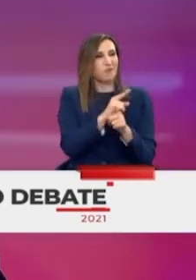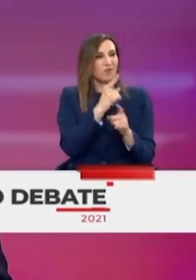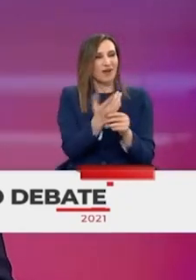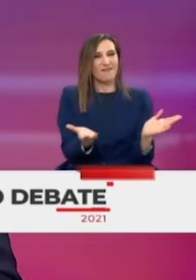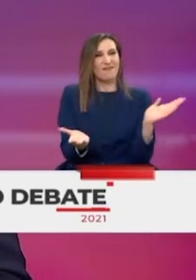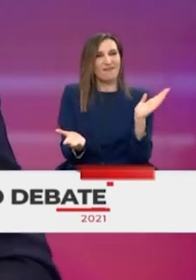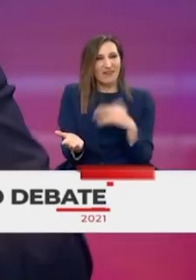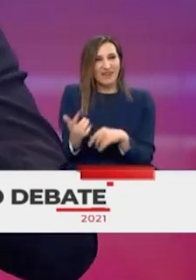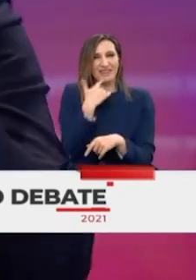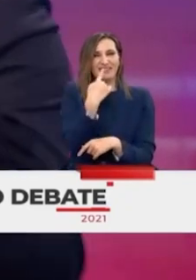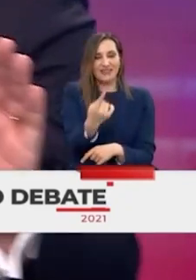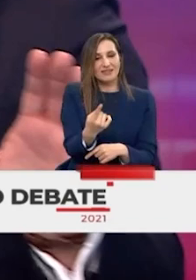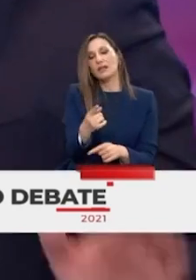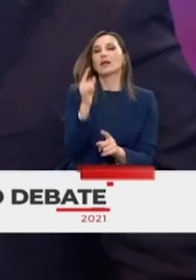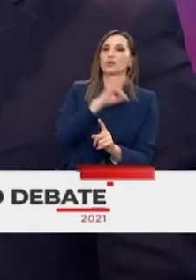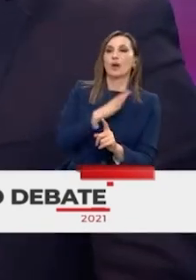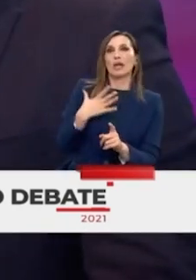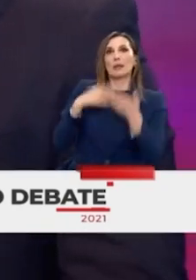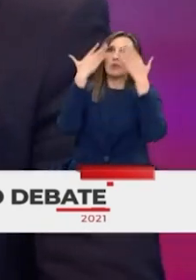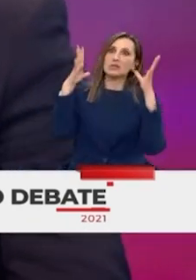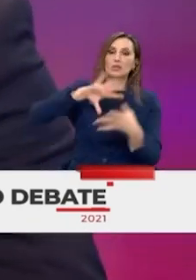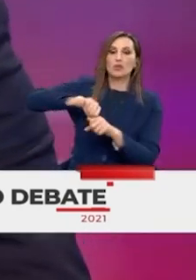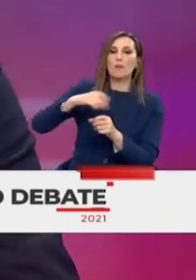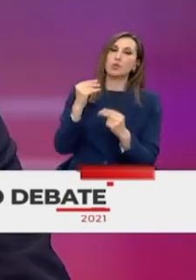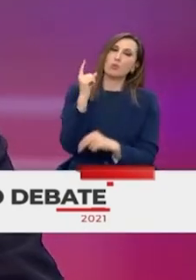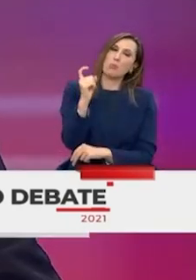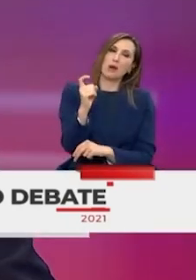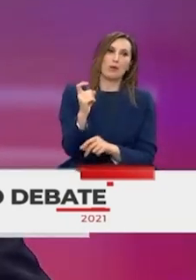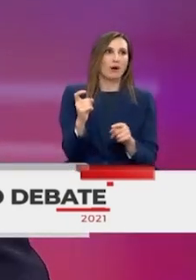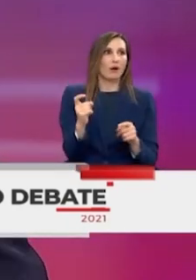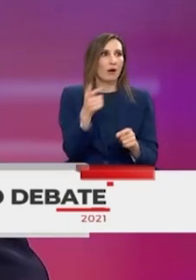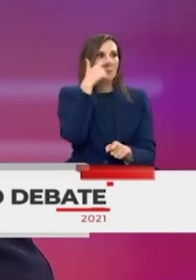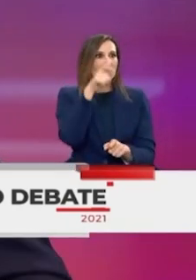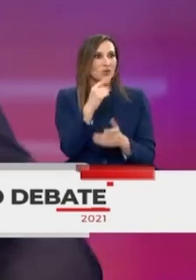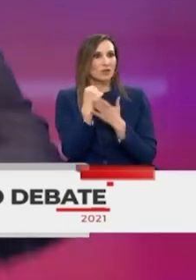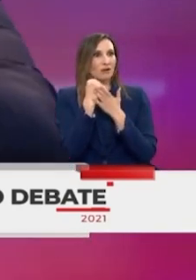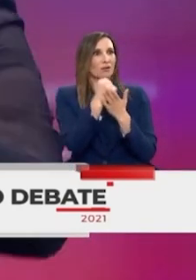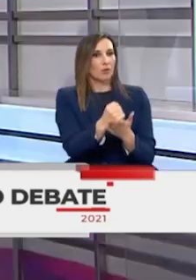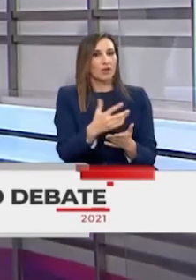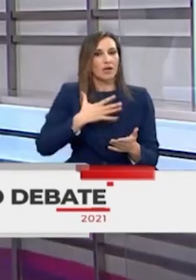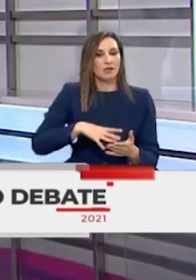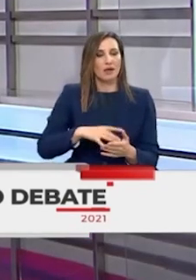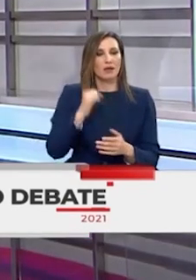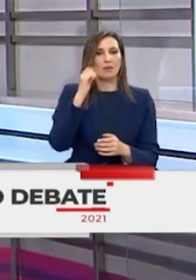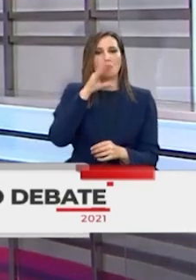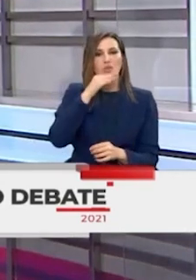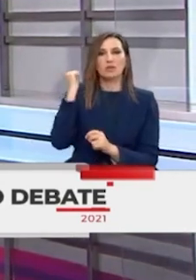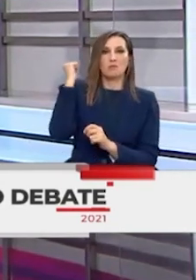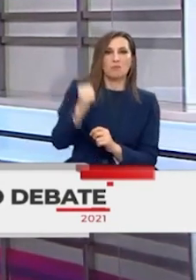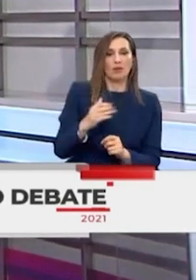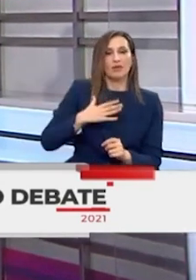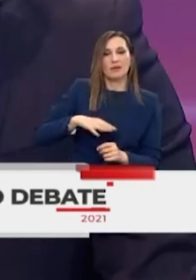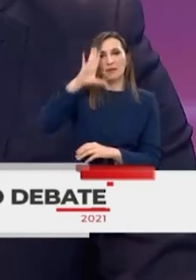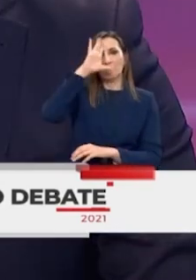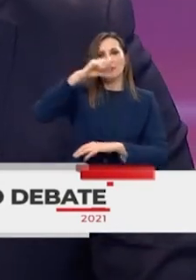portugueses, dizer que aquele senhor quer destruir a democracia, ele é muito mau, quando tem pessoas a apoiá-la, que querem a morte dos polícias, querem o fim do